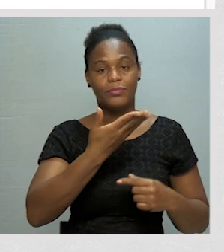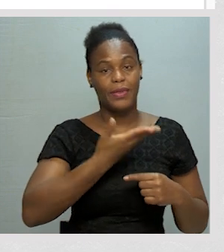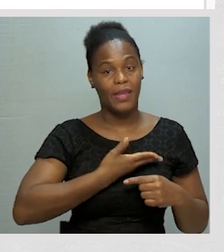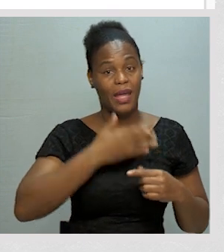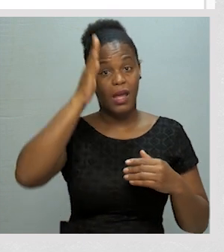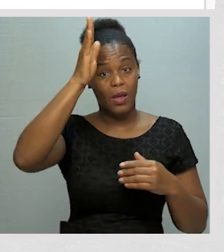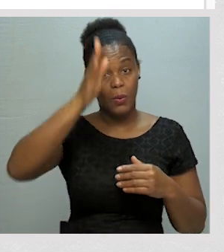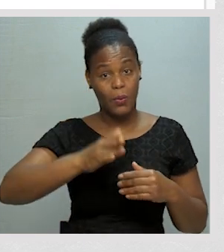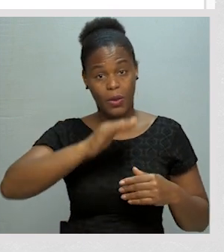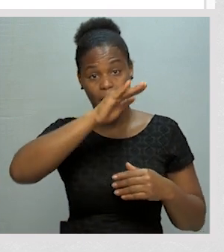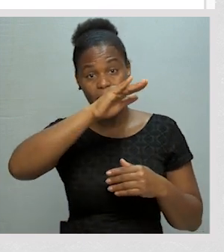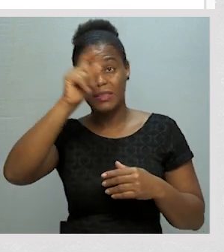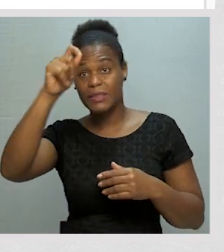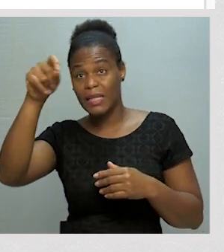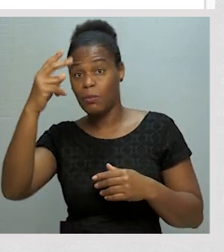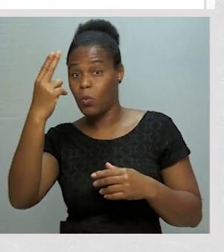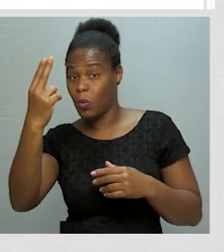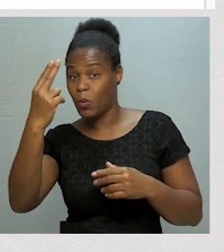Leiam.